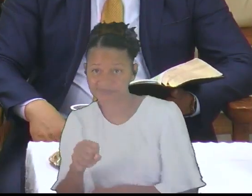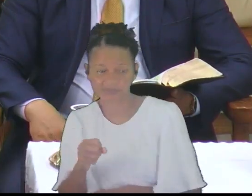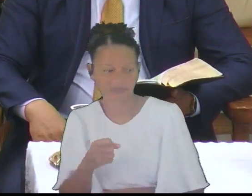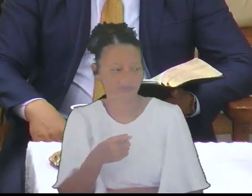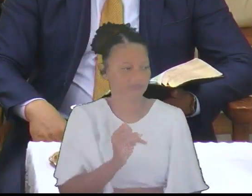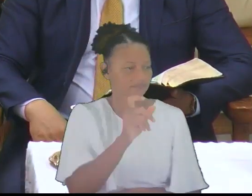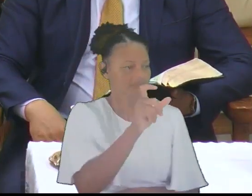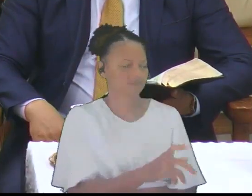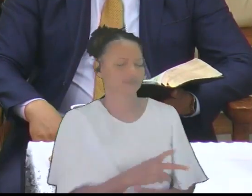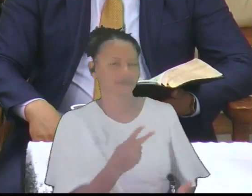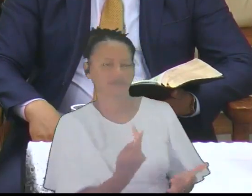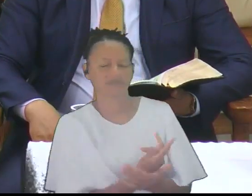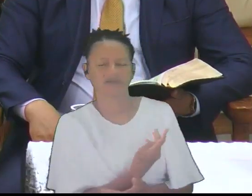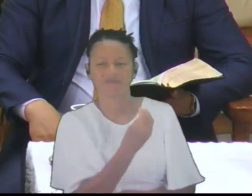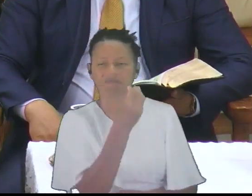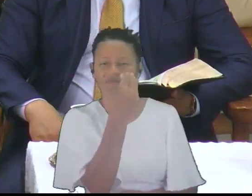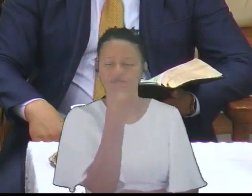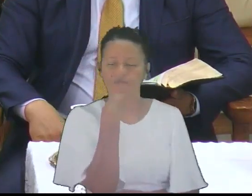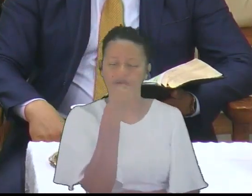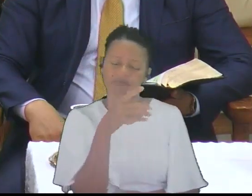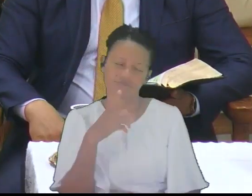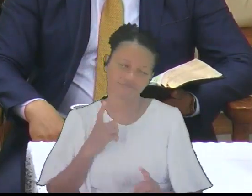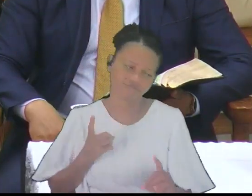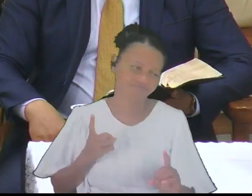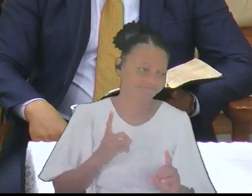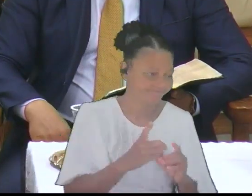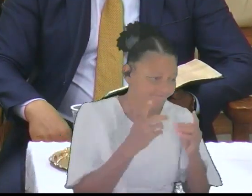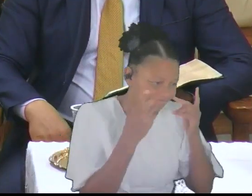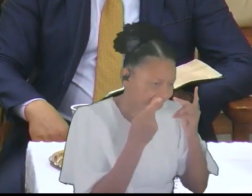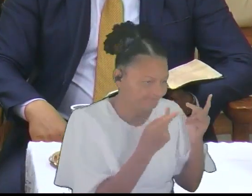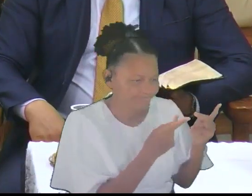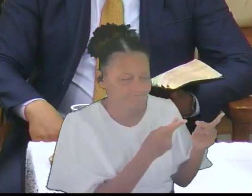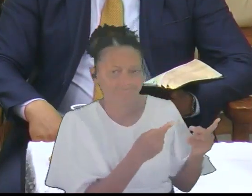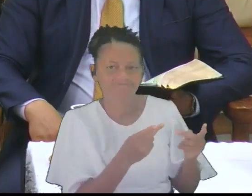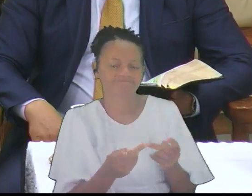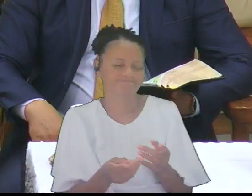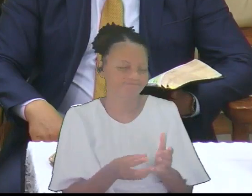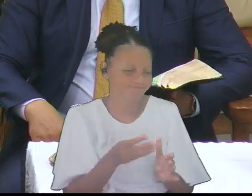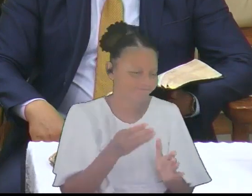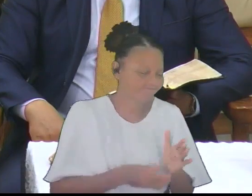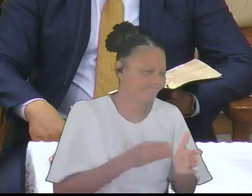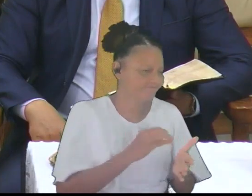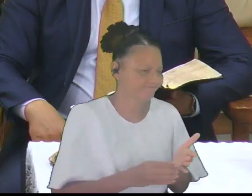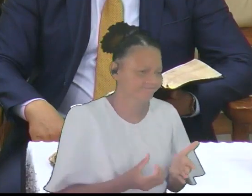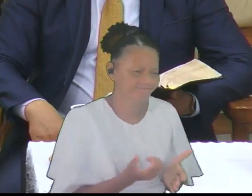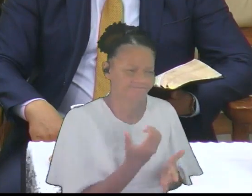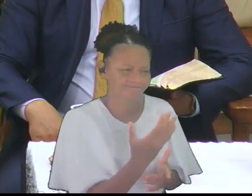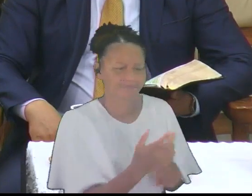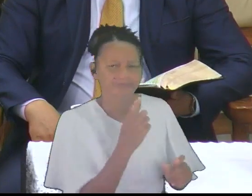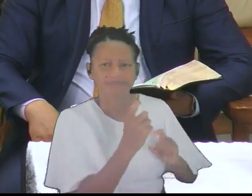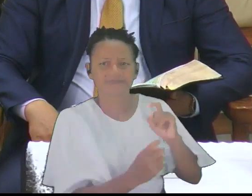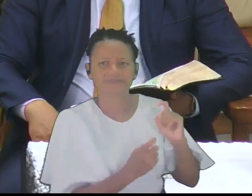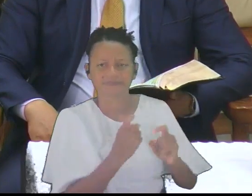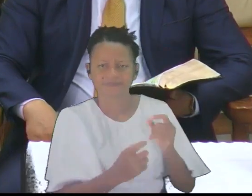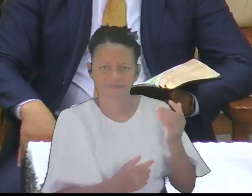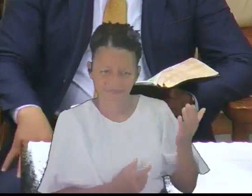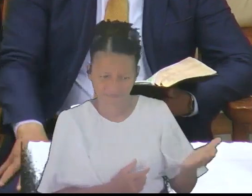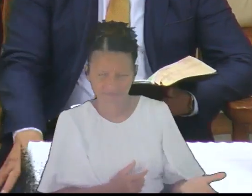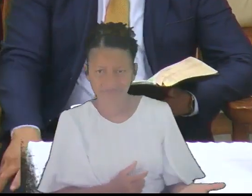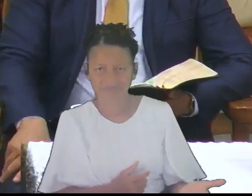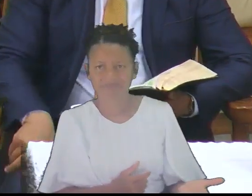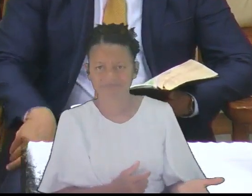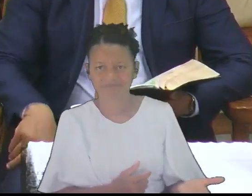alguém está fraco na fé e você vai lá fazer uma visita e você leva uma palavra de Deus, você está se importando com alguém? Está se